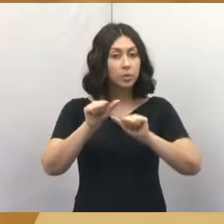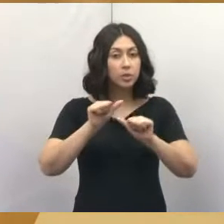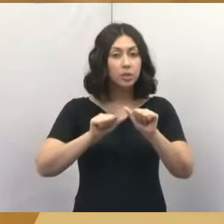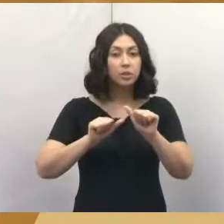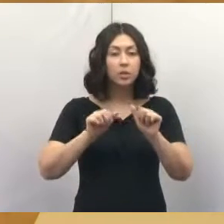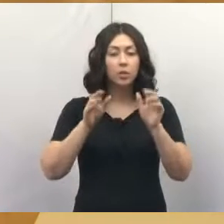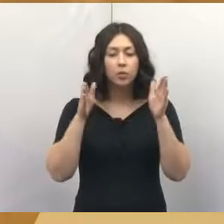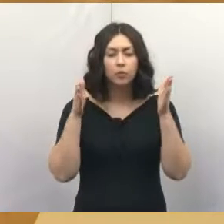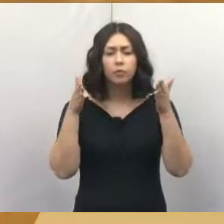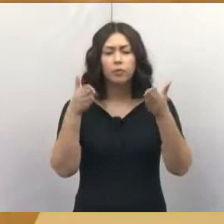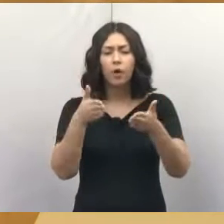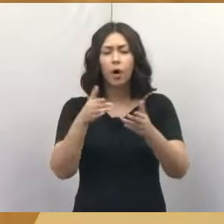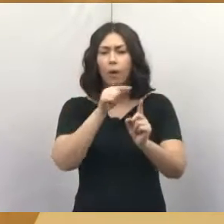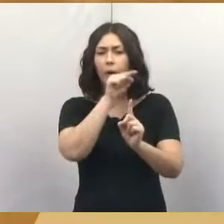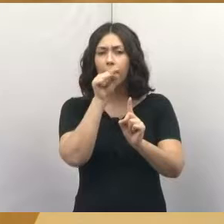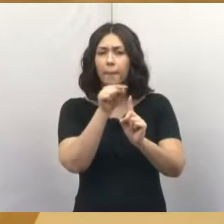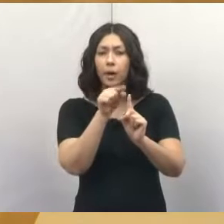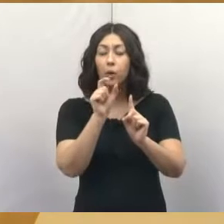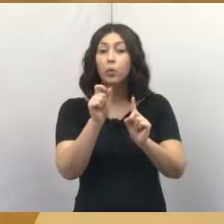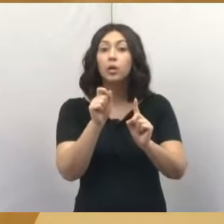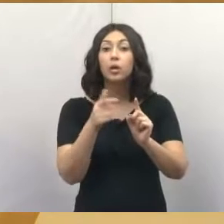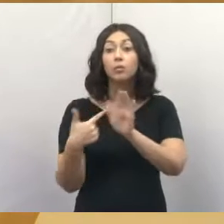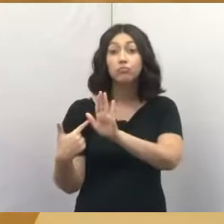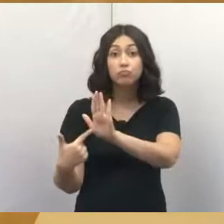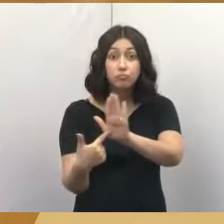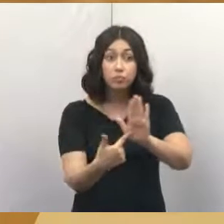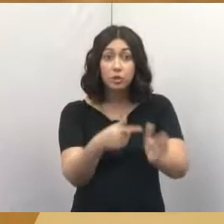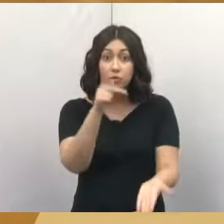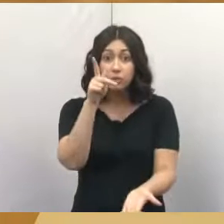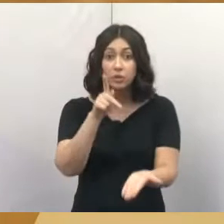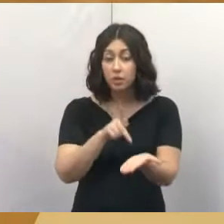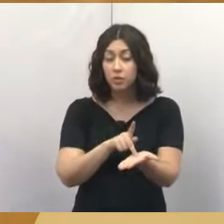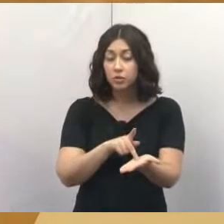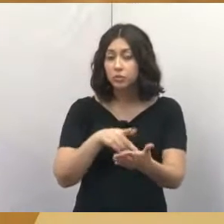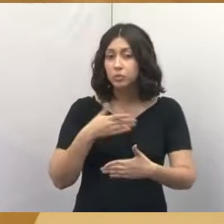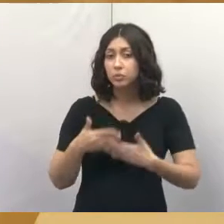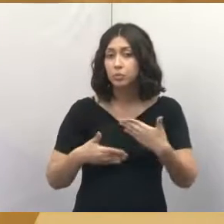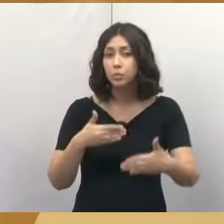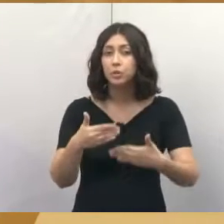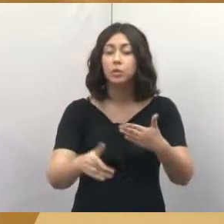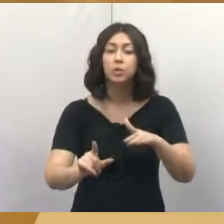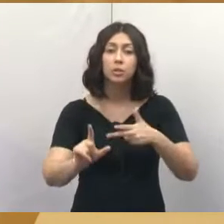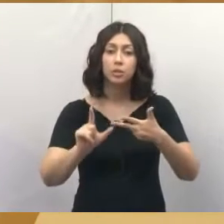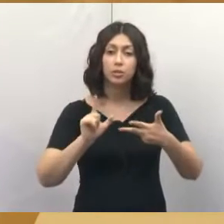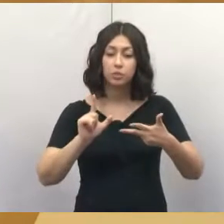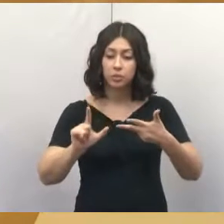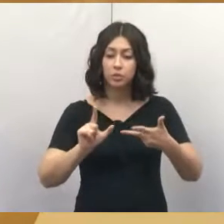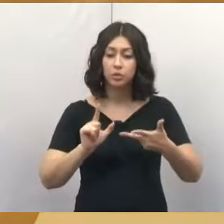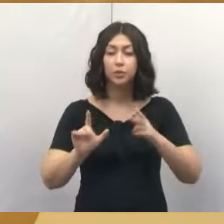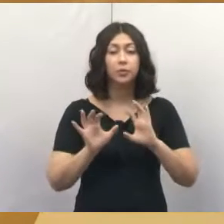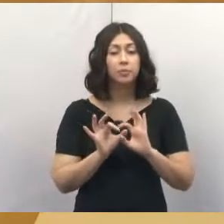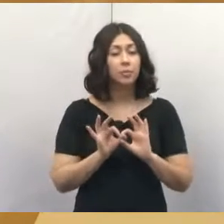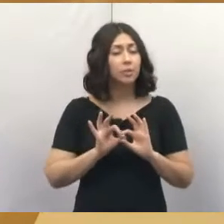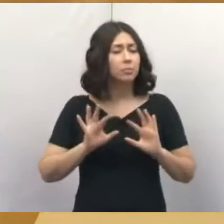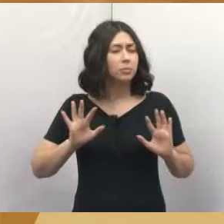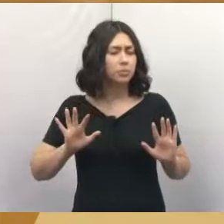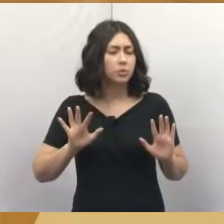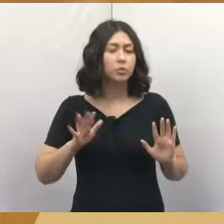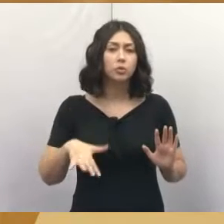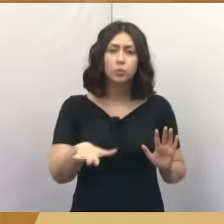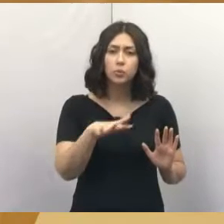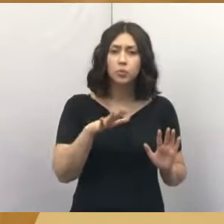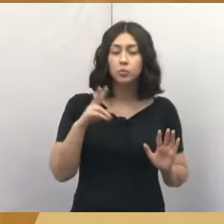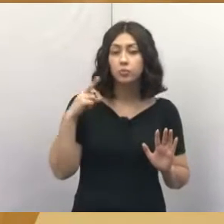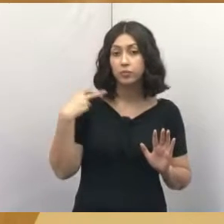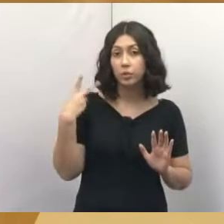visa garantir ainda mais transparência em todo o processo legislativo, permitindo assim que os vereadores possam